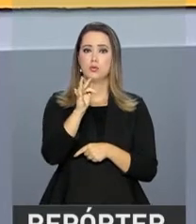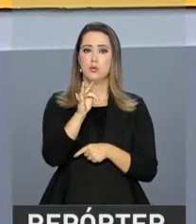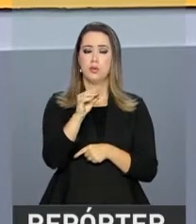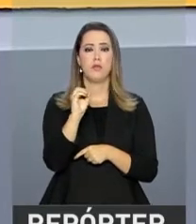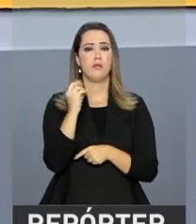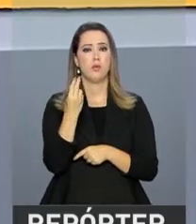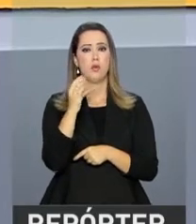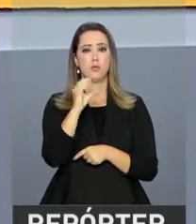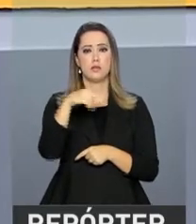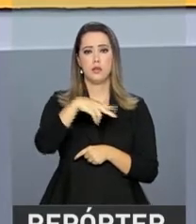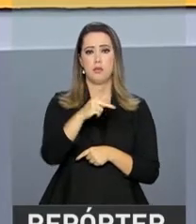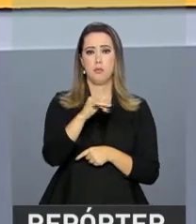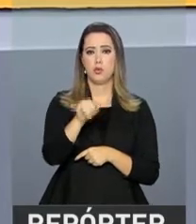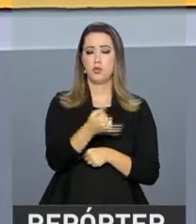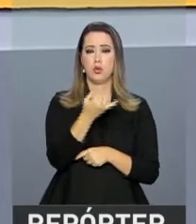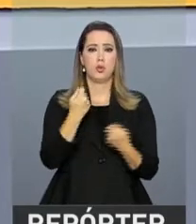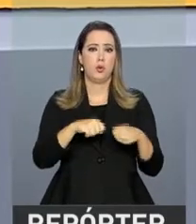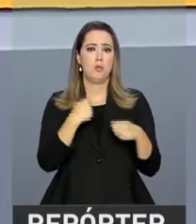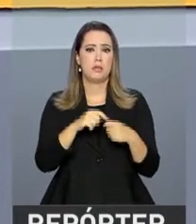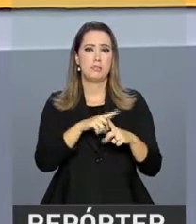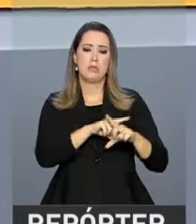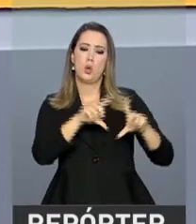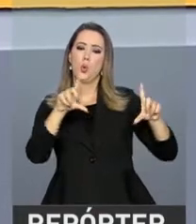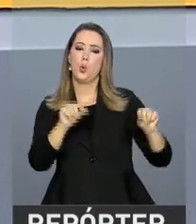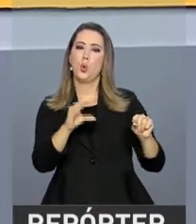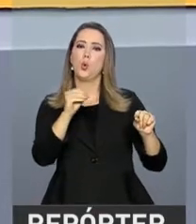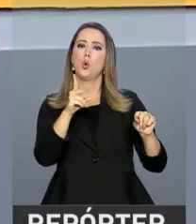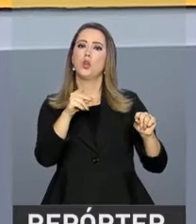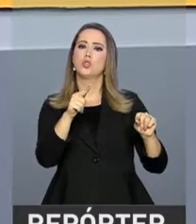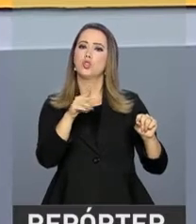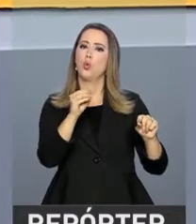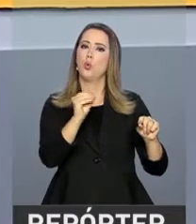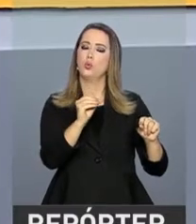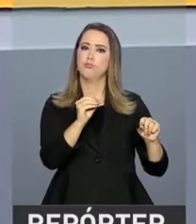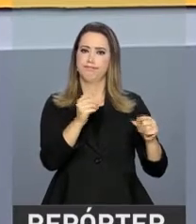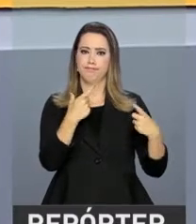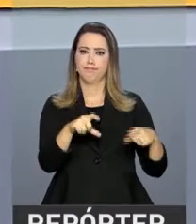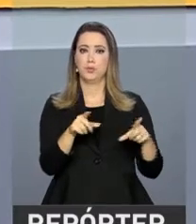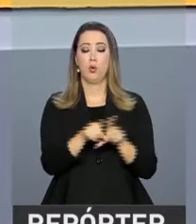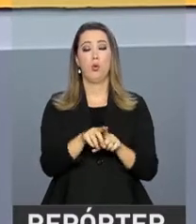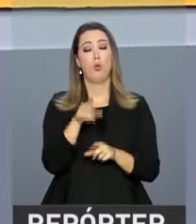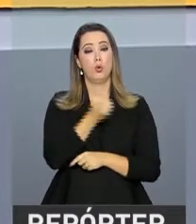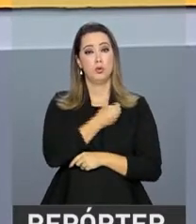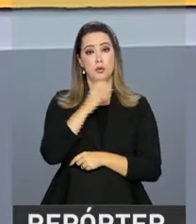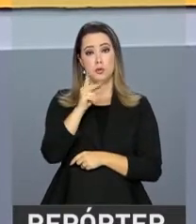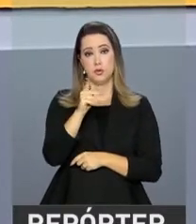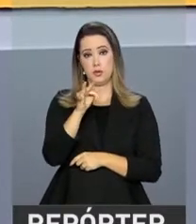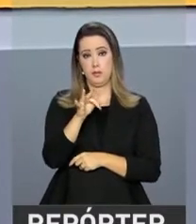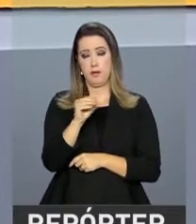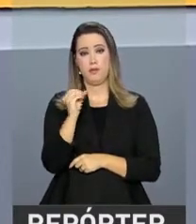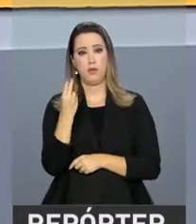fica assim dispensado a obrigatoriedade de informar o código do objeto o número do cpf cnpj para